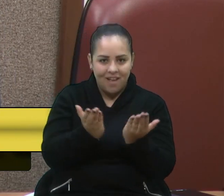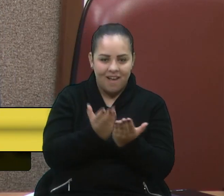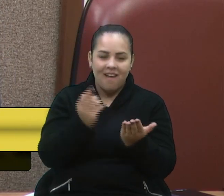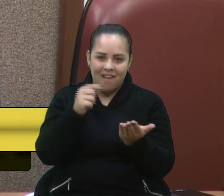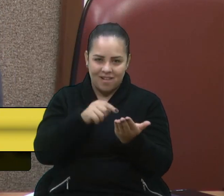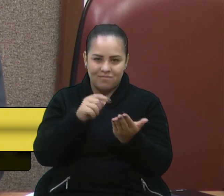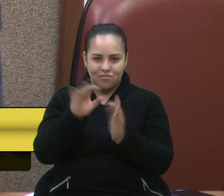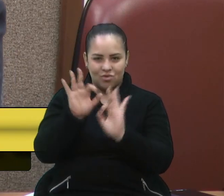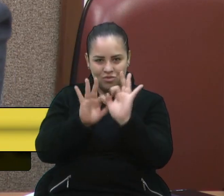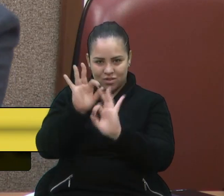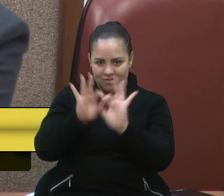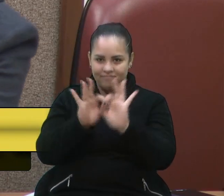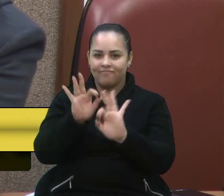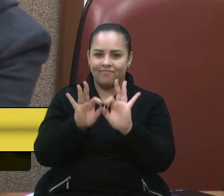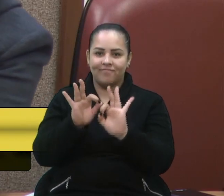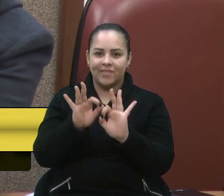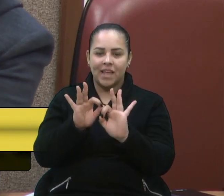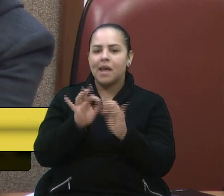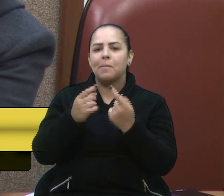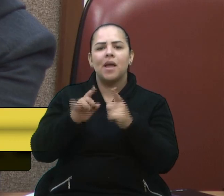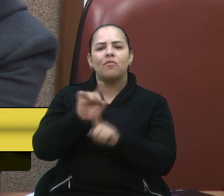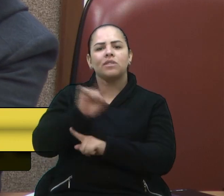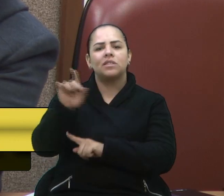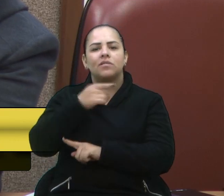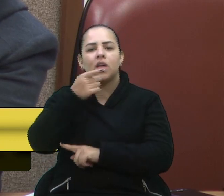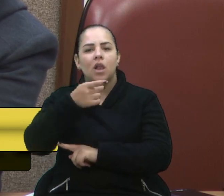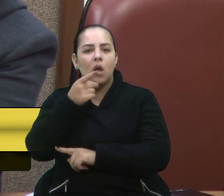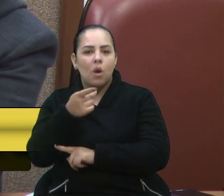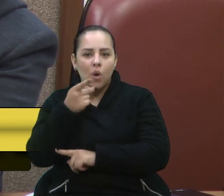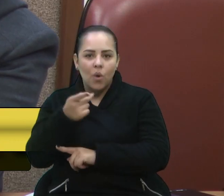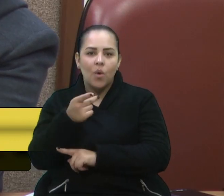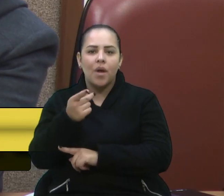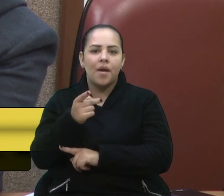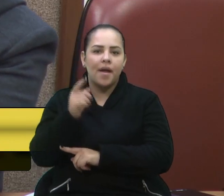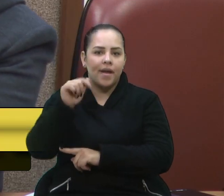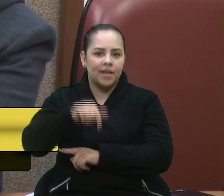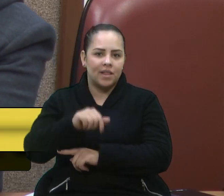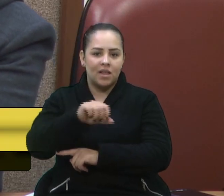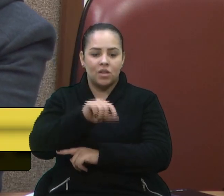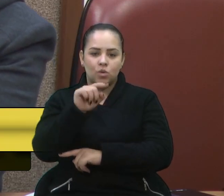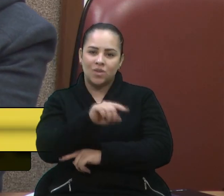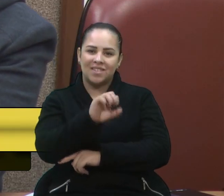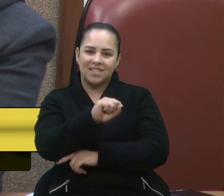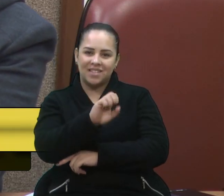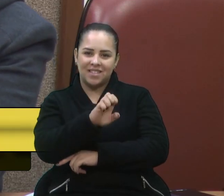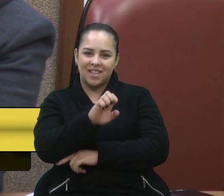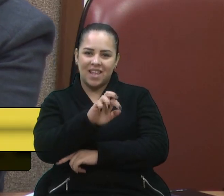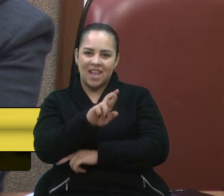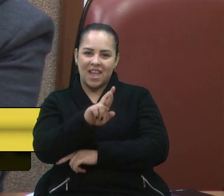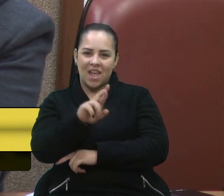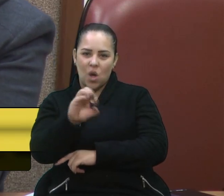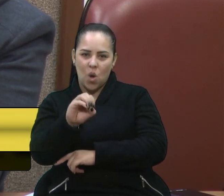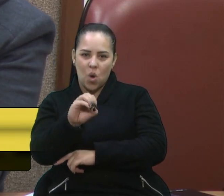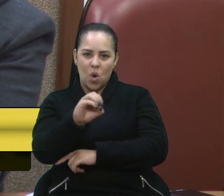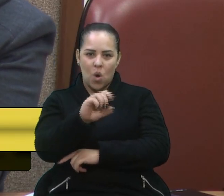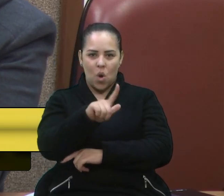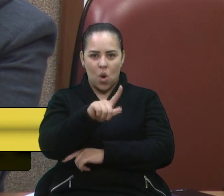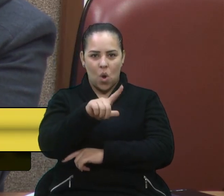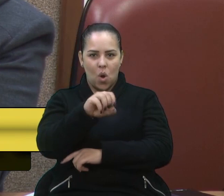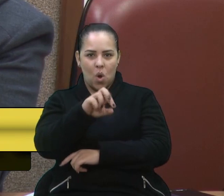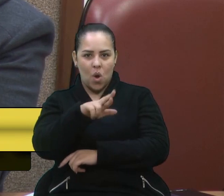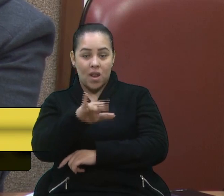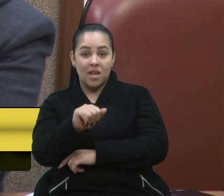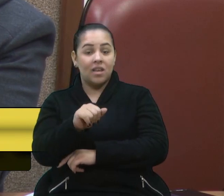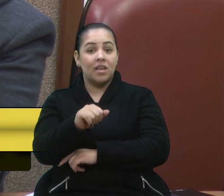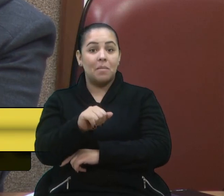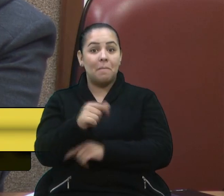aí, trouxe a casa essa do Cerro da Glória, mas eu tenho estado no interior e quero citar alguns